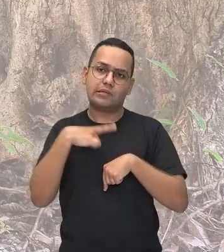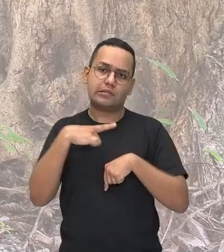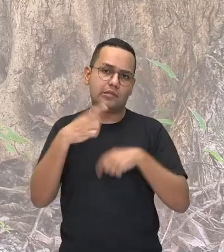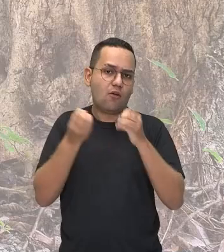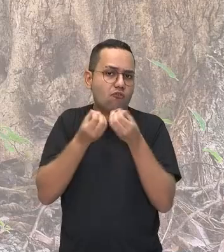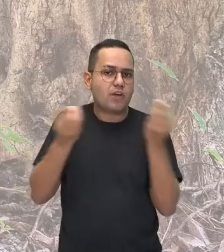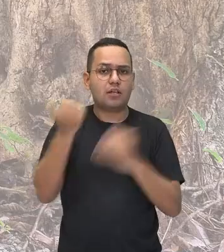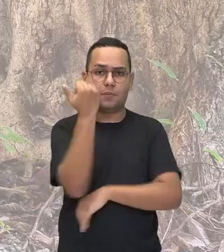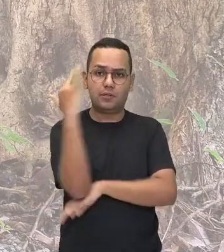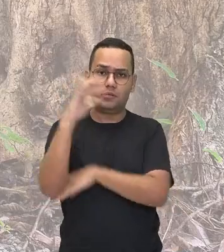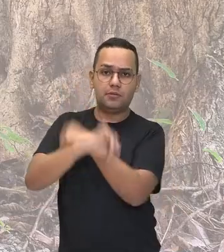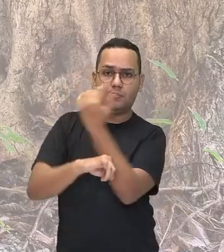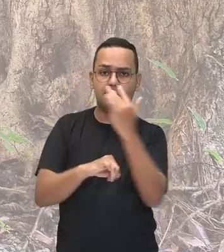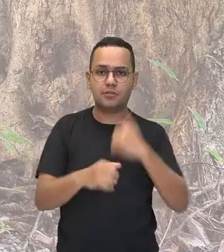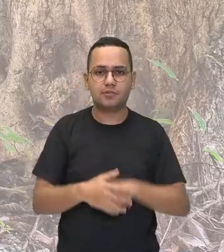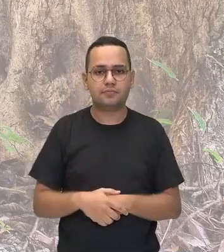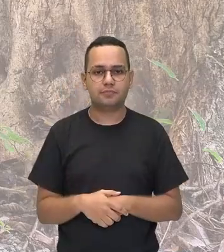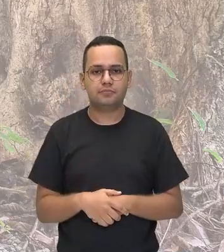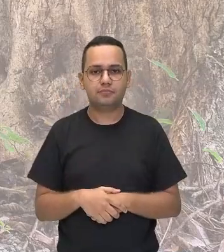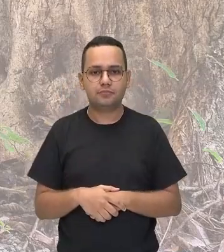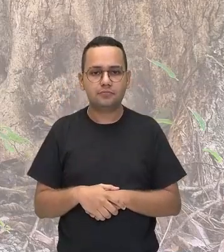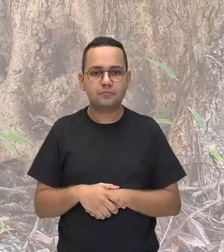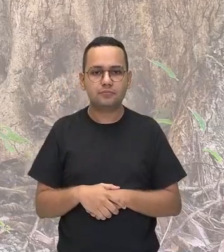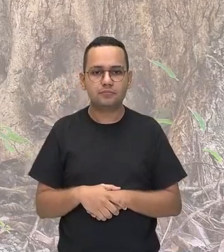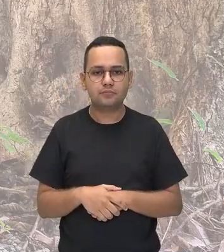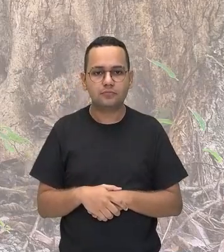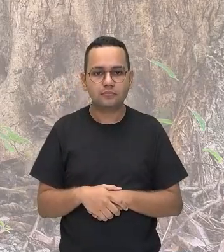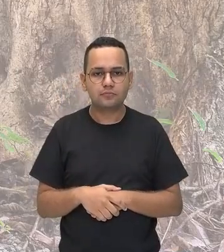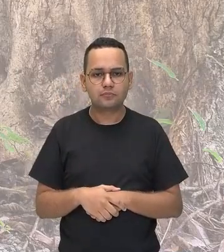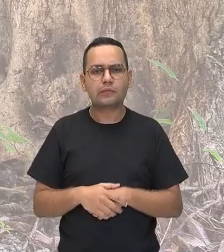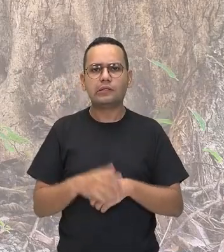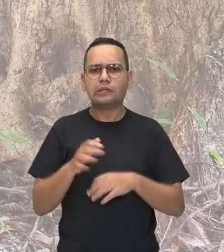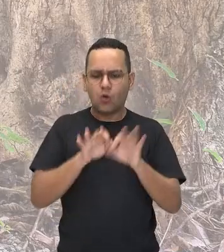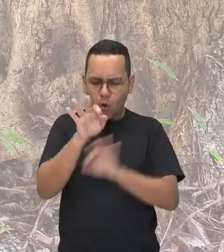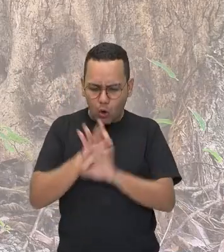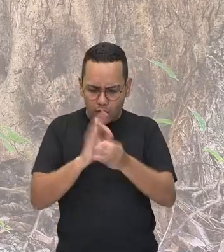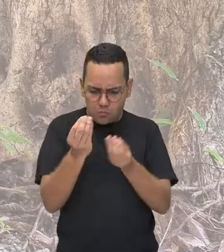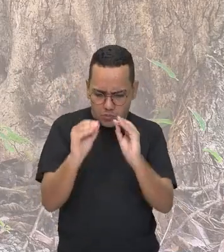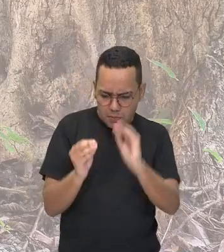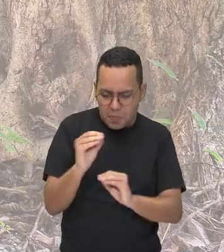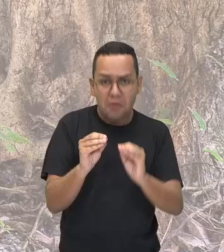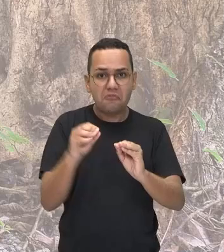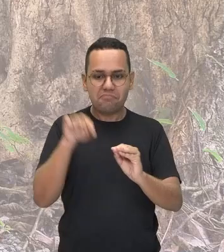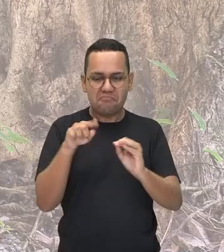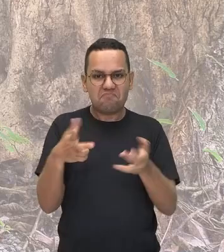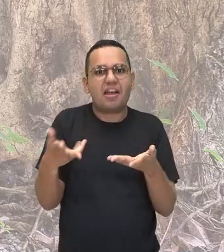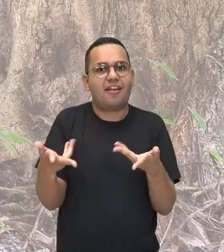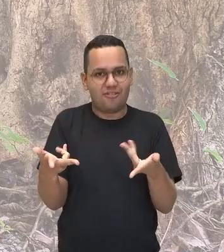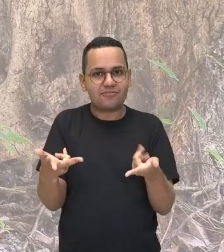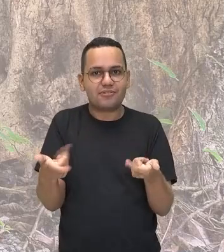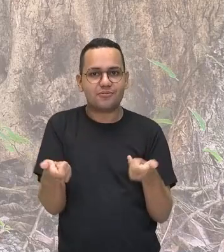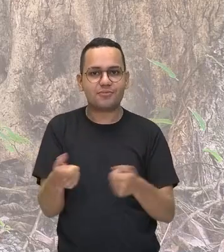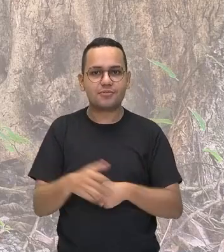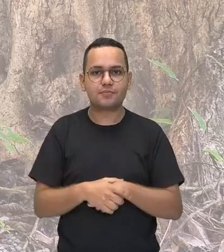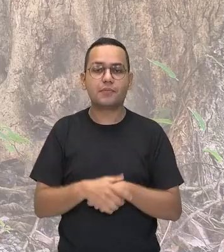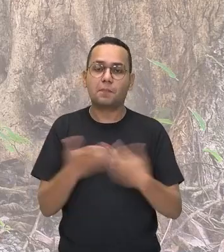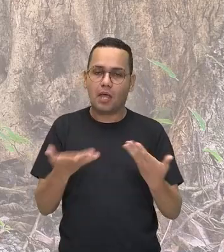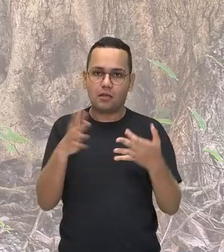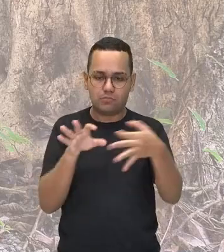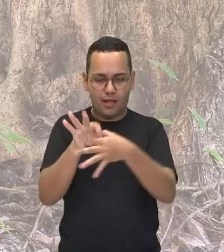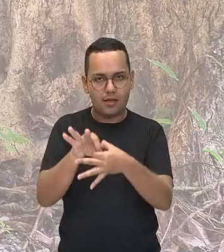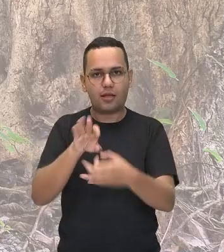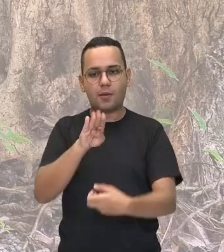aí fazer esse material, essas joias, que ficam trabalhos incríveis, gente. Então a bioeconomia, as biojoias estão dentro, né, desse campo aí